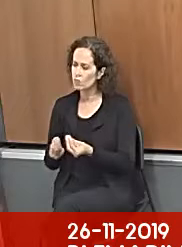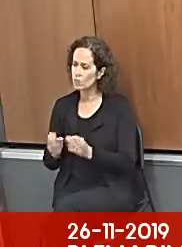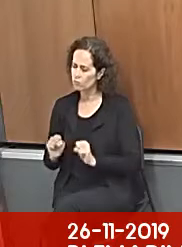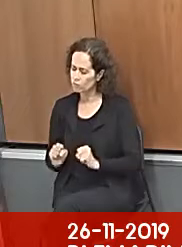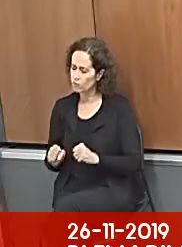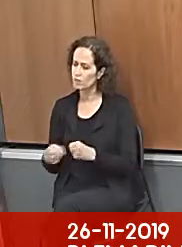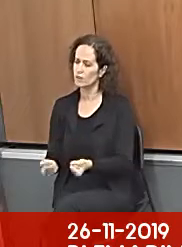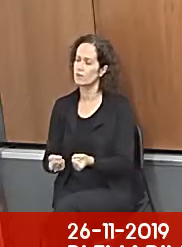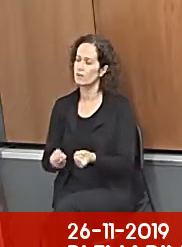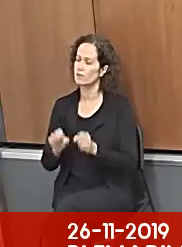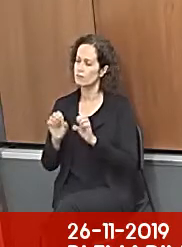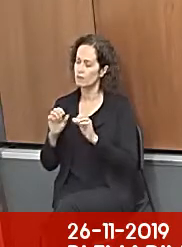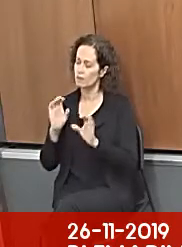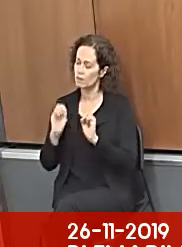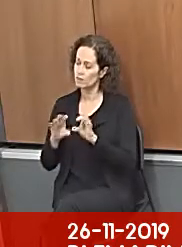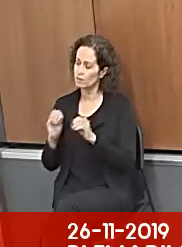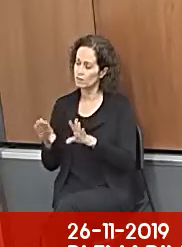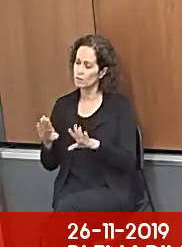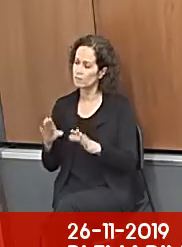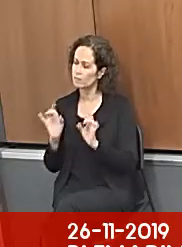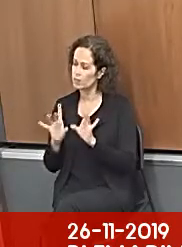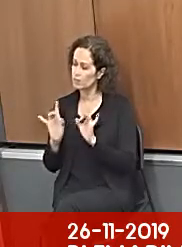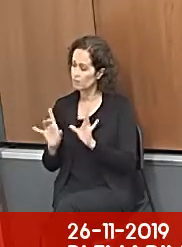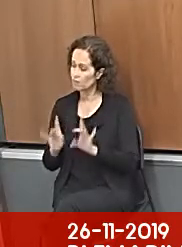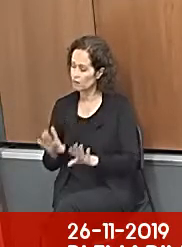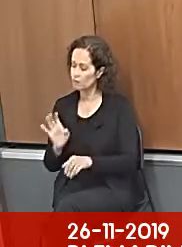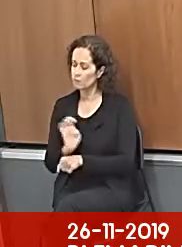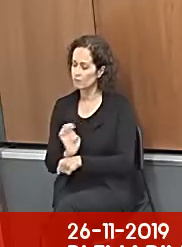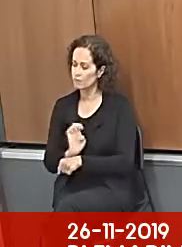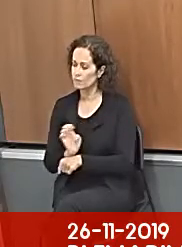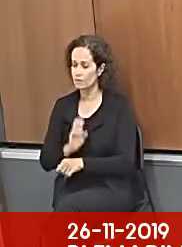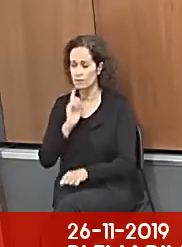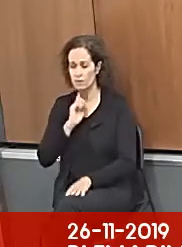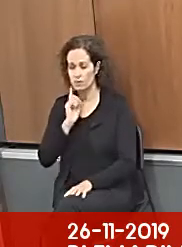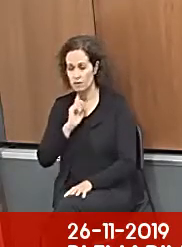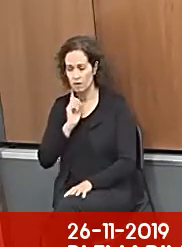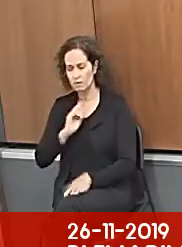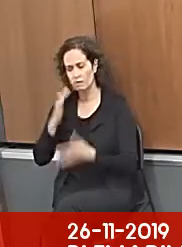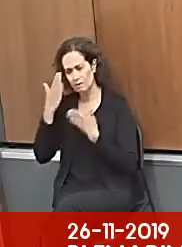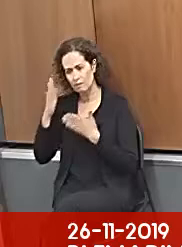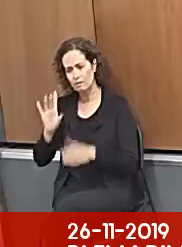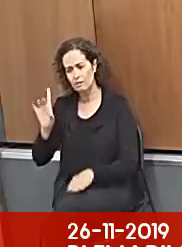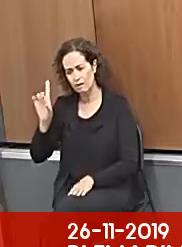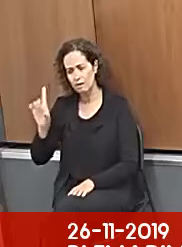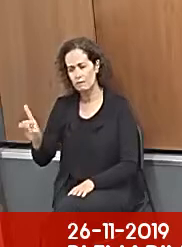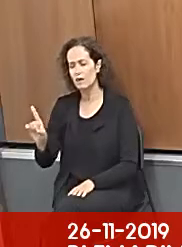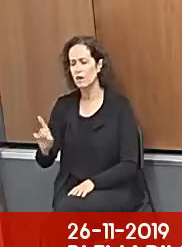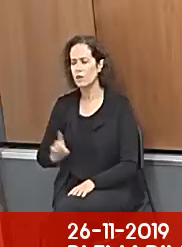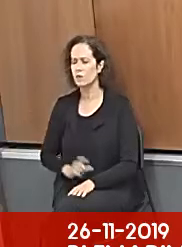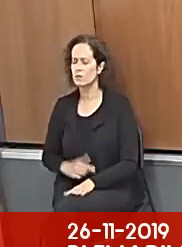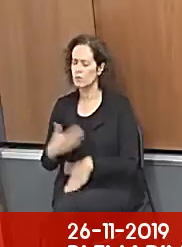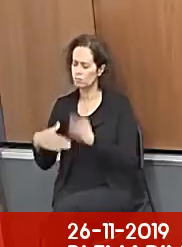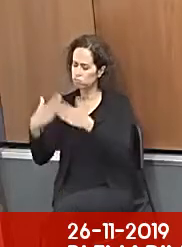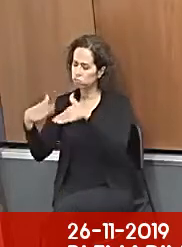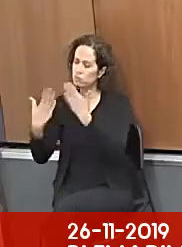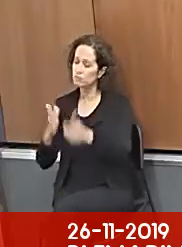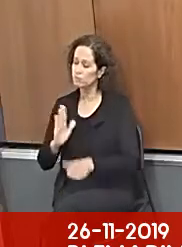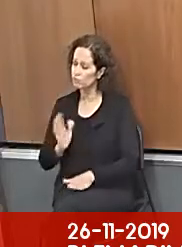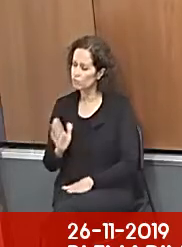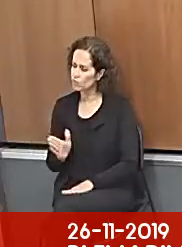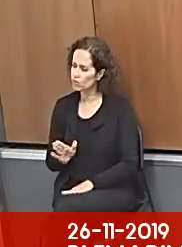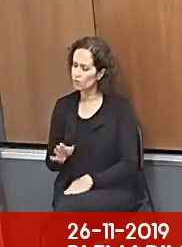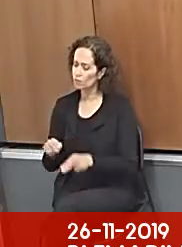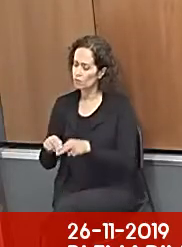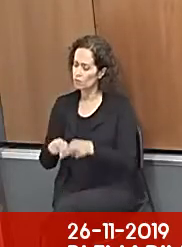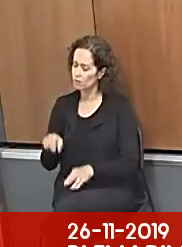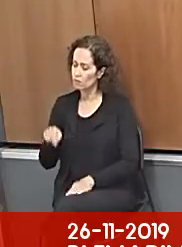fortalecer a educação especial no Estado de Minas Gerais. E, graças a Deus, tivemos um avanço grandioso pela qualidade dessa comissão,